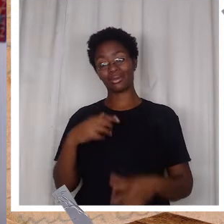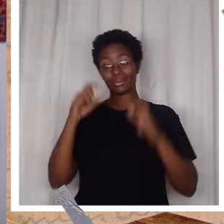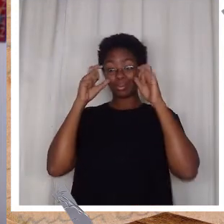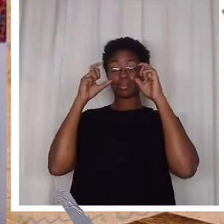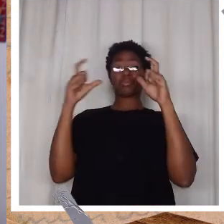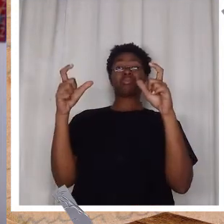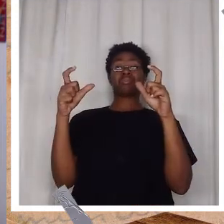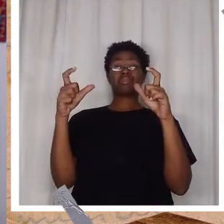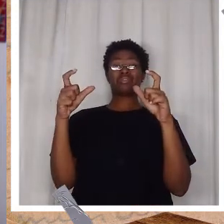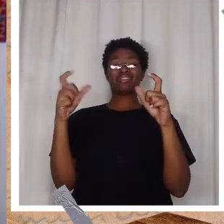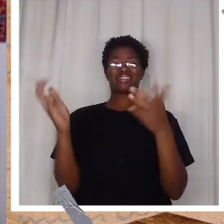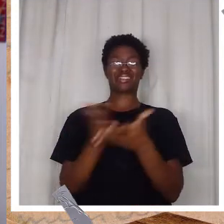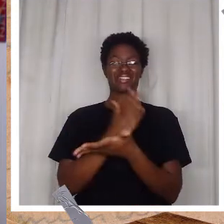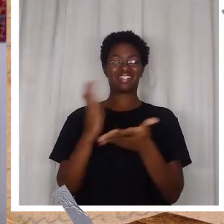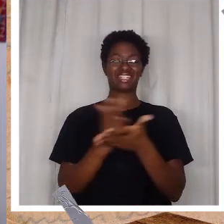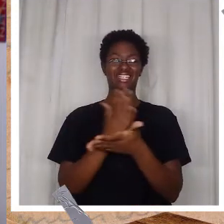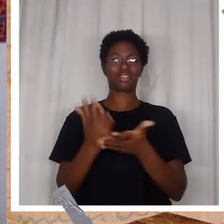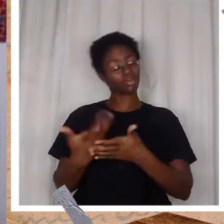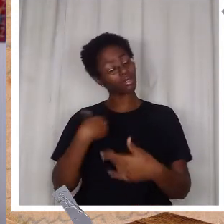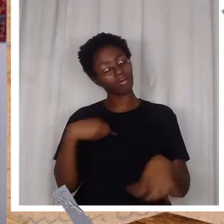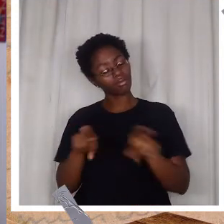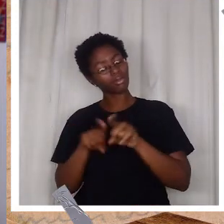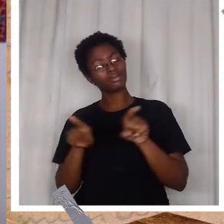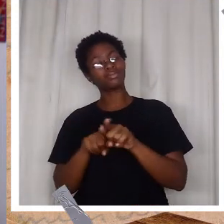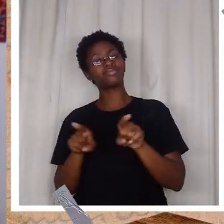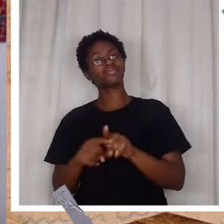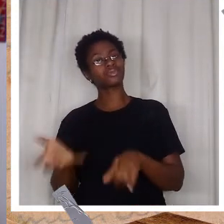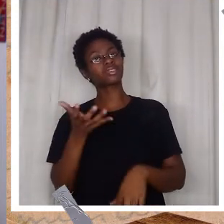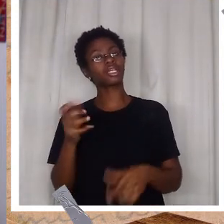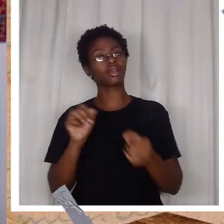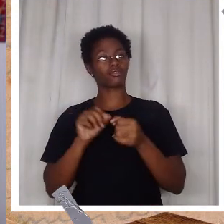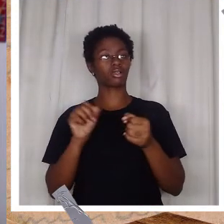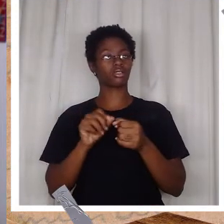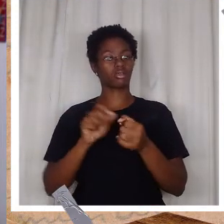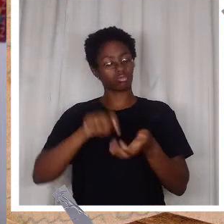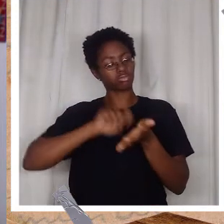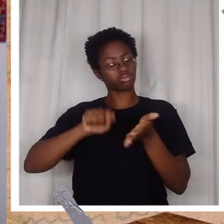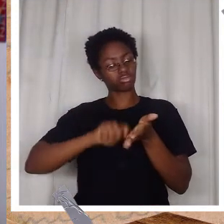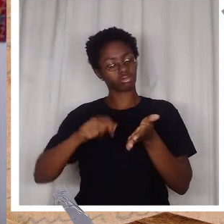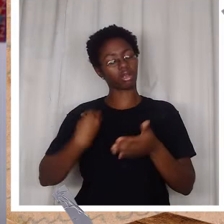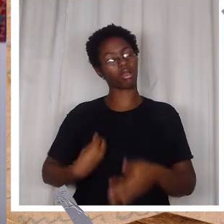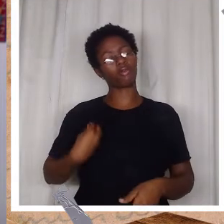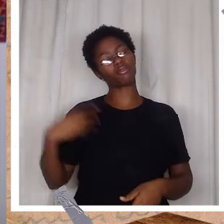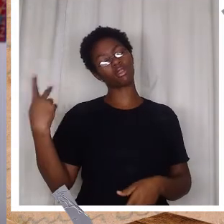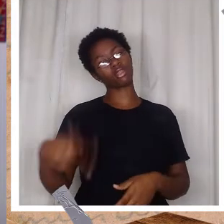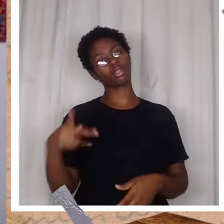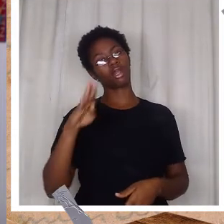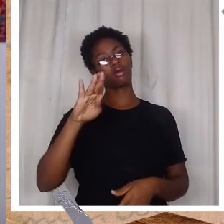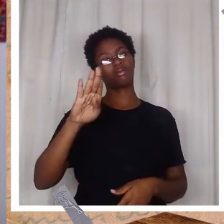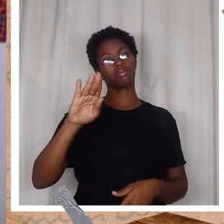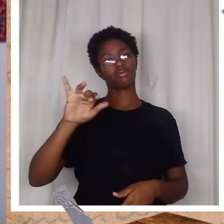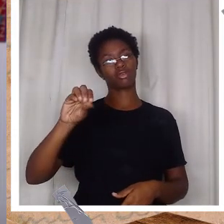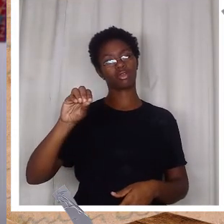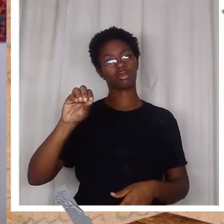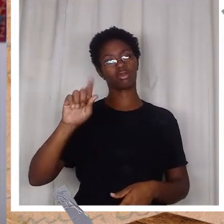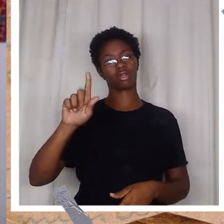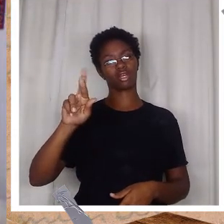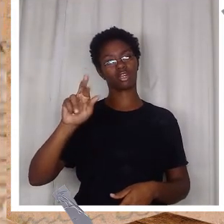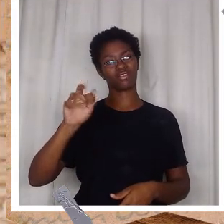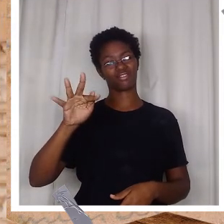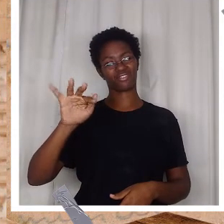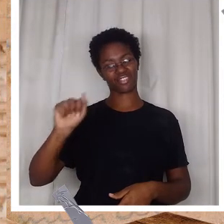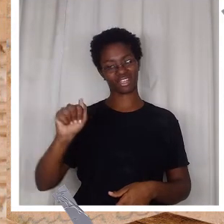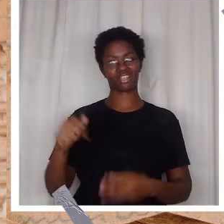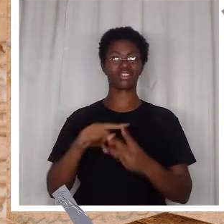obra dela. E o que mais procurei fazer enquanto biografei ela nesses 3 momentos da minha vida.